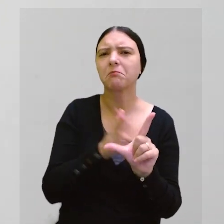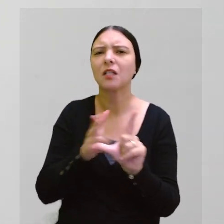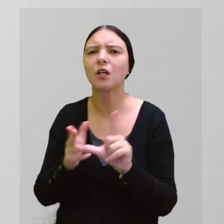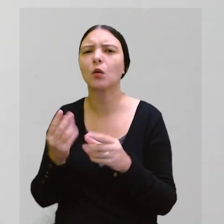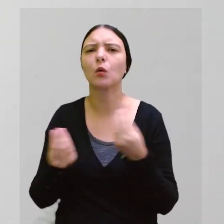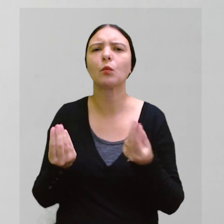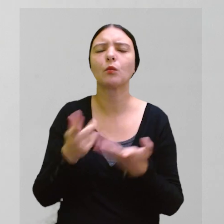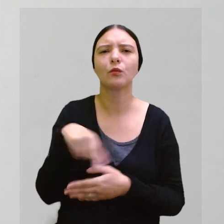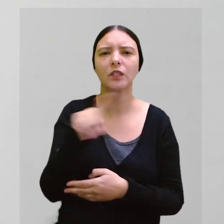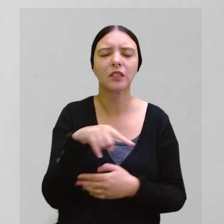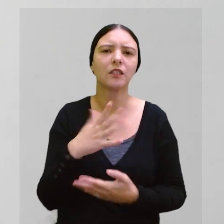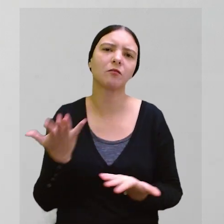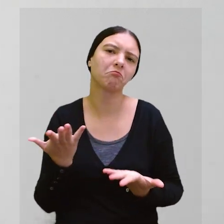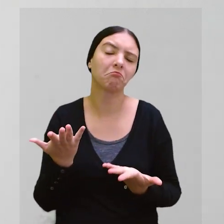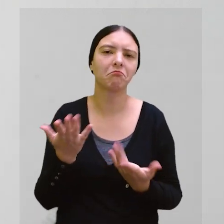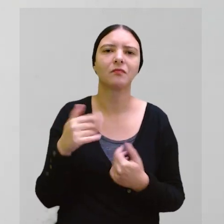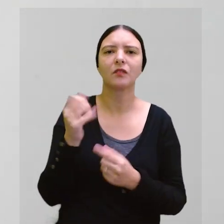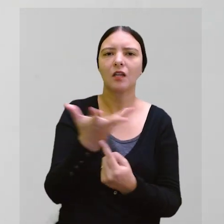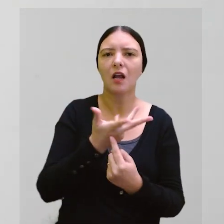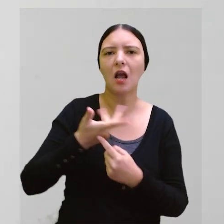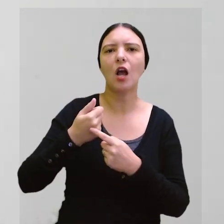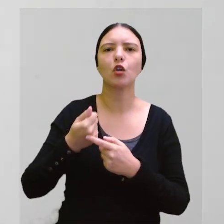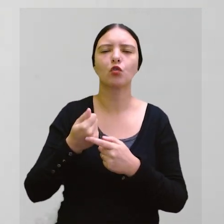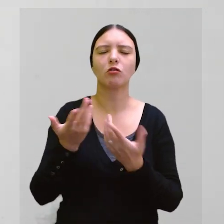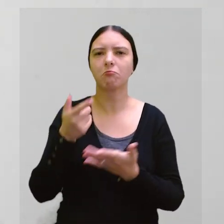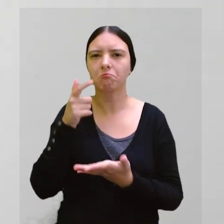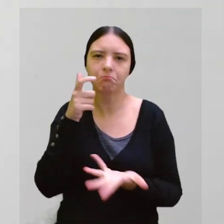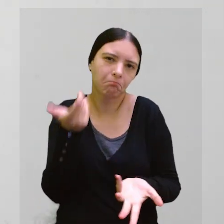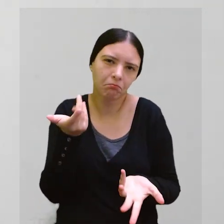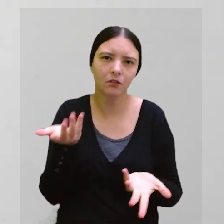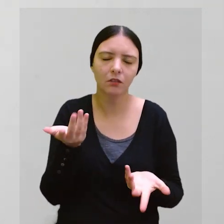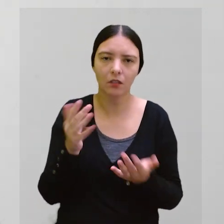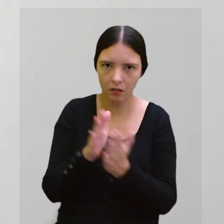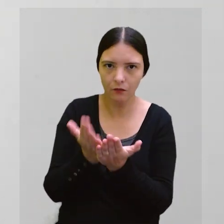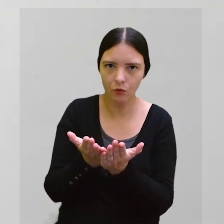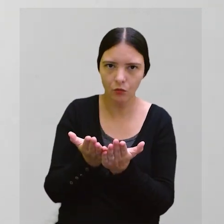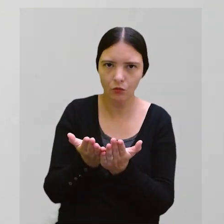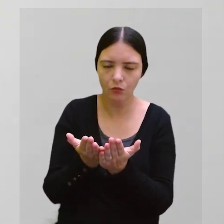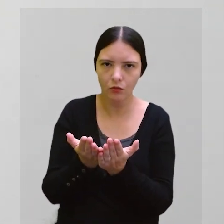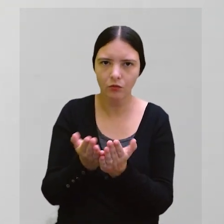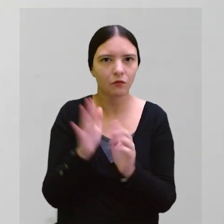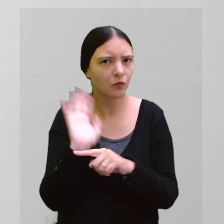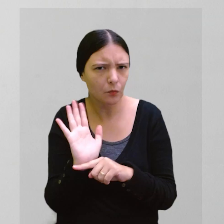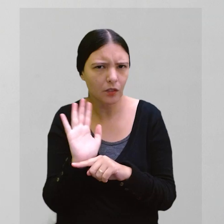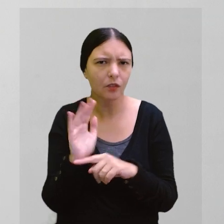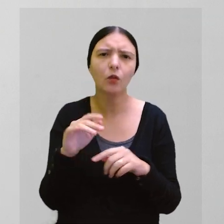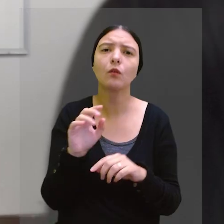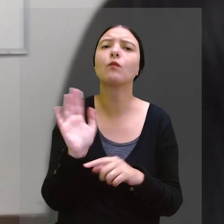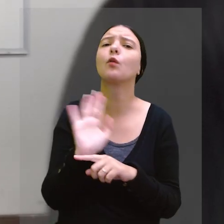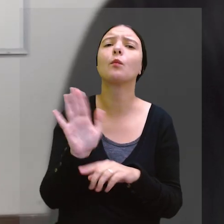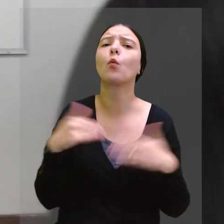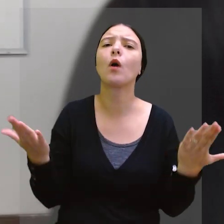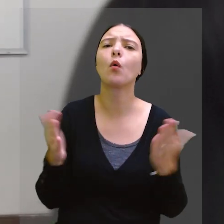O que vocês costumam consumir de arte de modo geral? Livro? Filme? Qual filme?